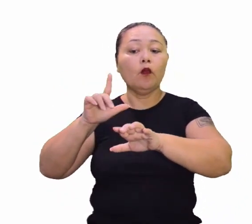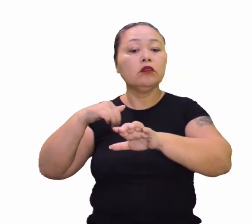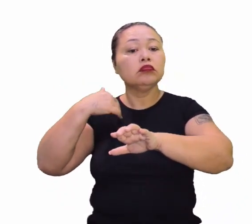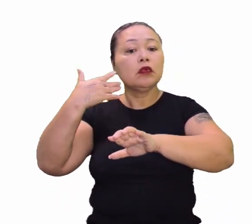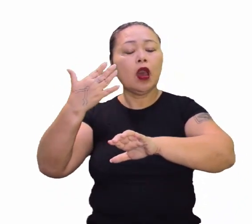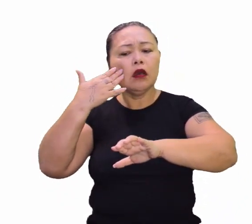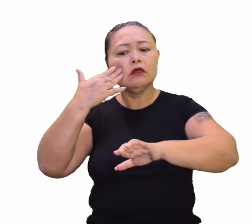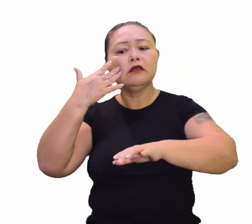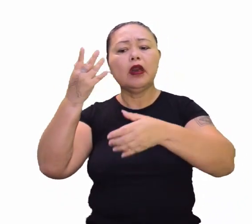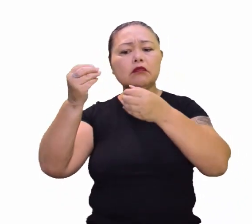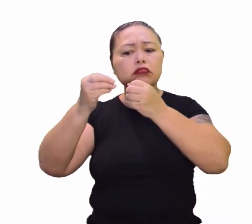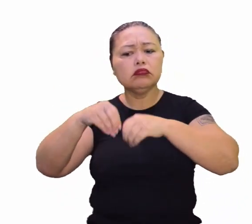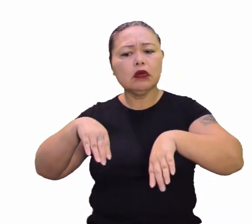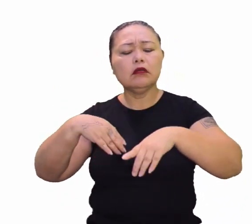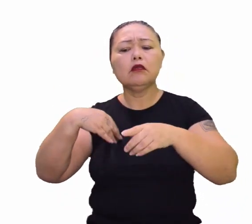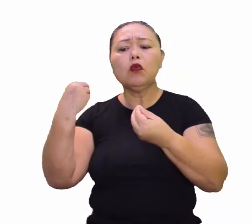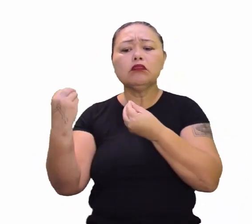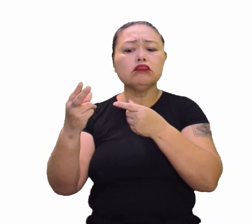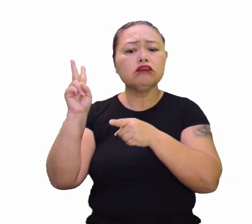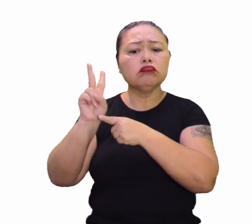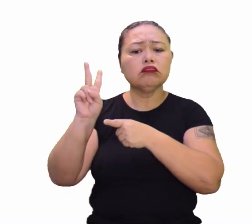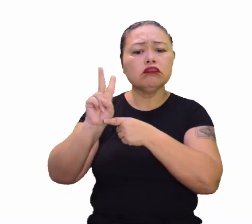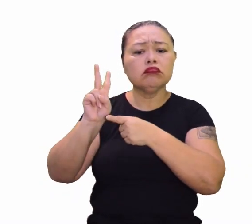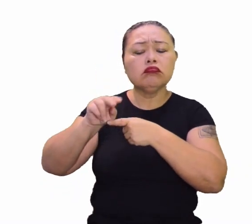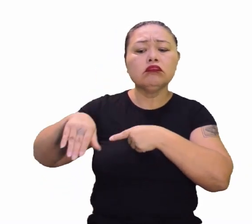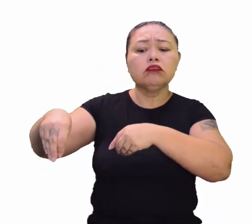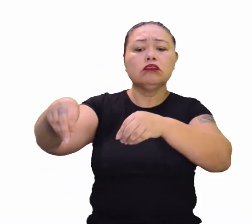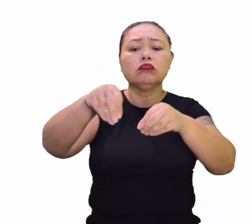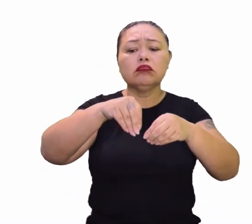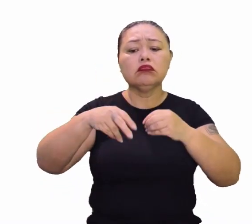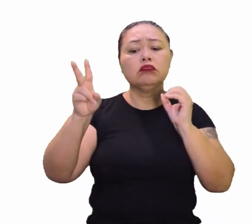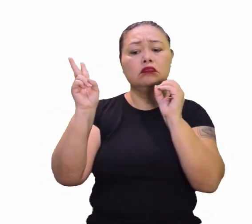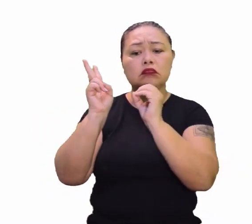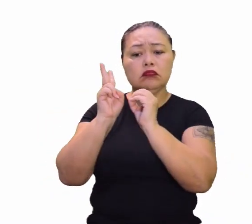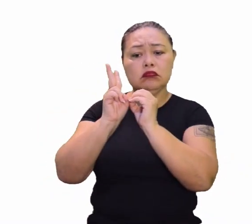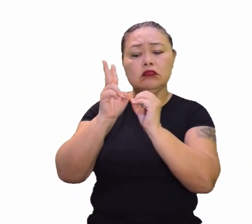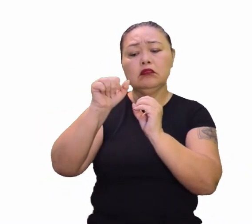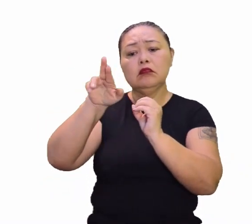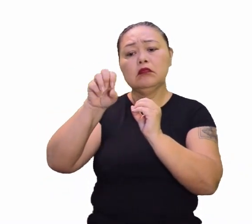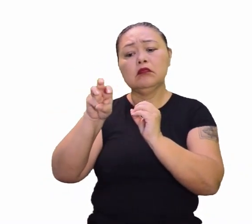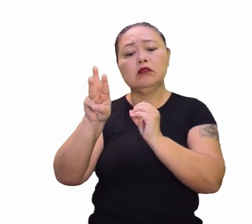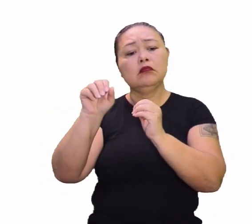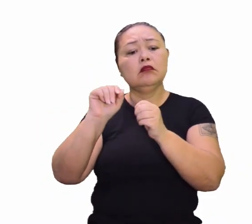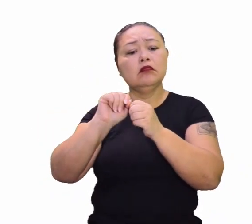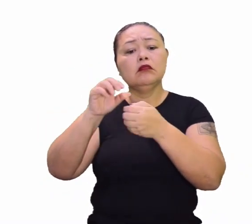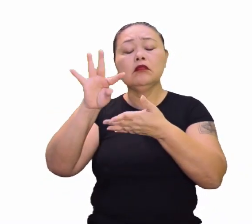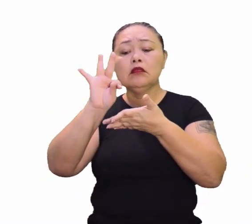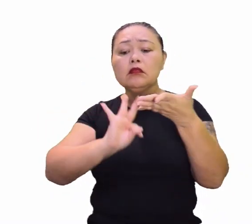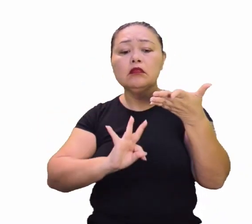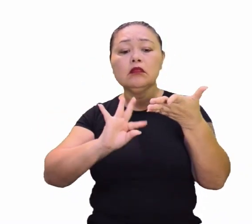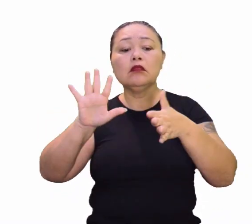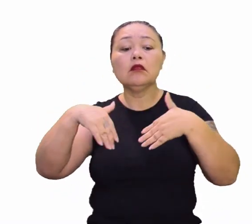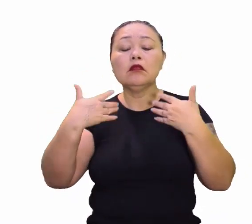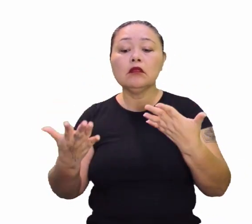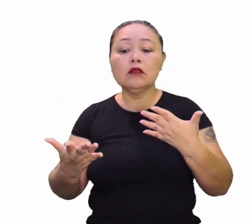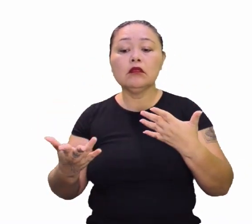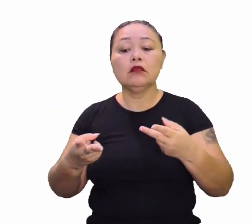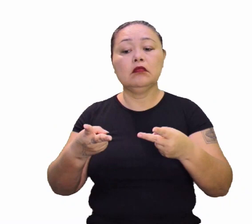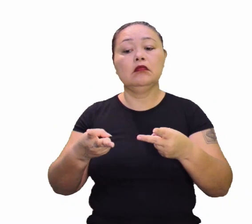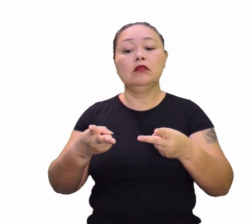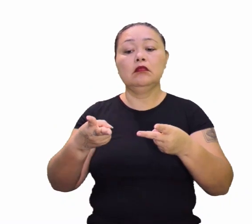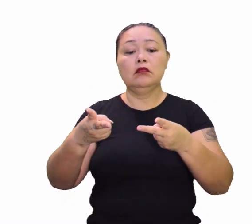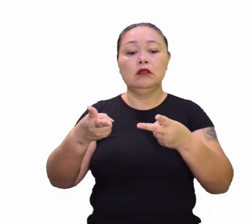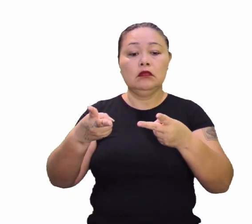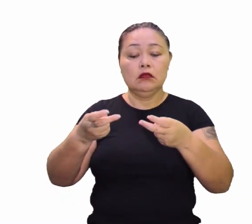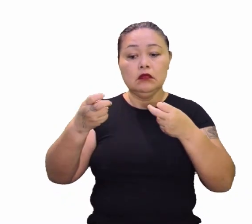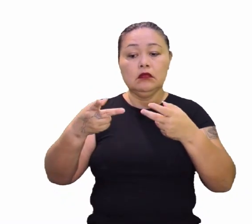vem comprometendo a preservação nas terras dos Urueu-Uauau. O texto refere-se